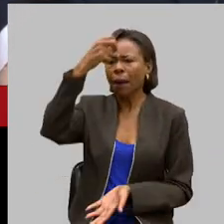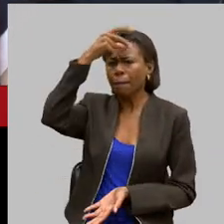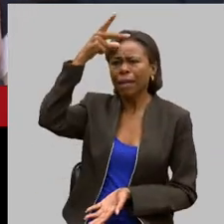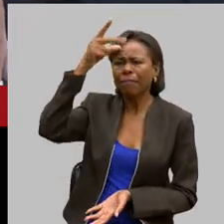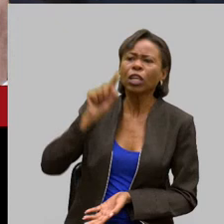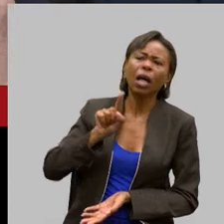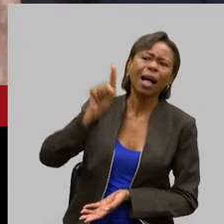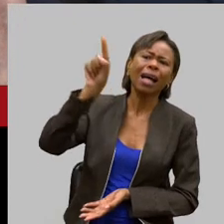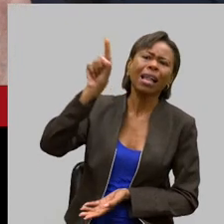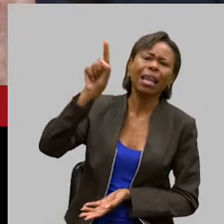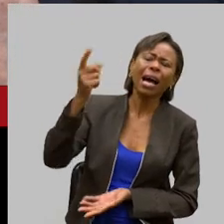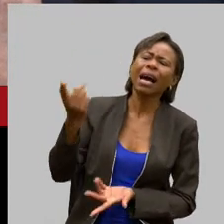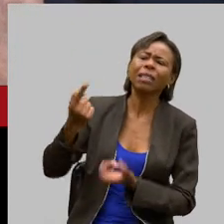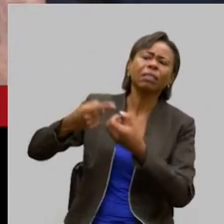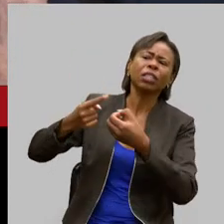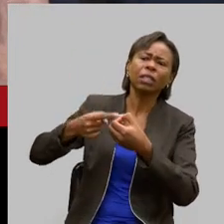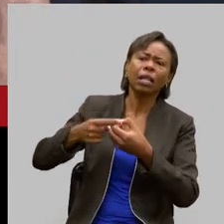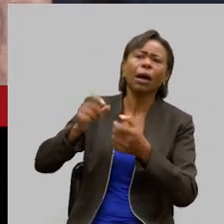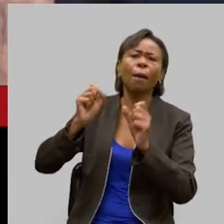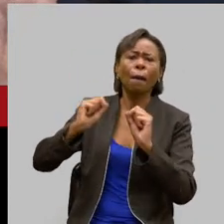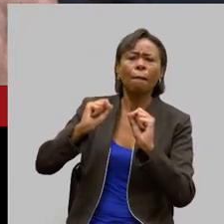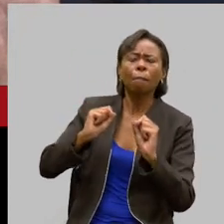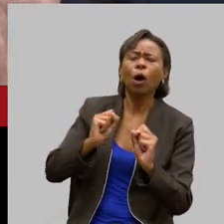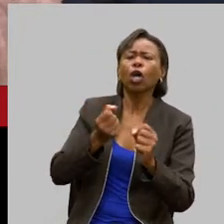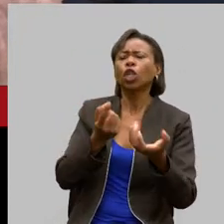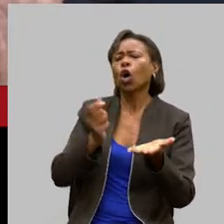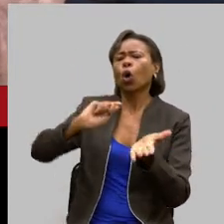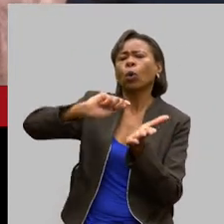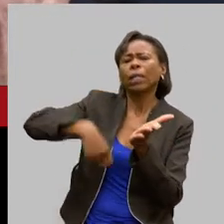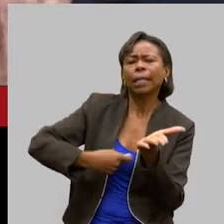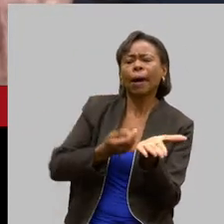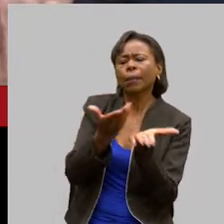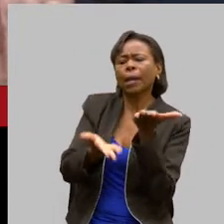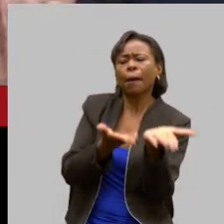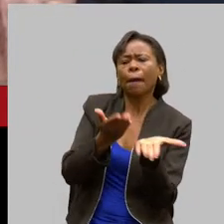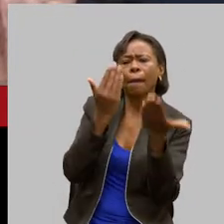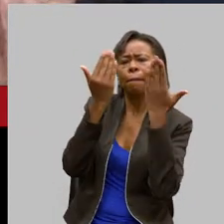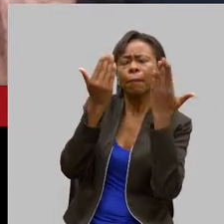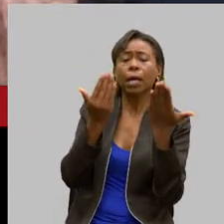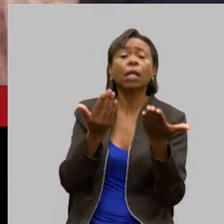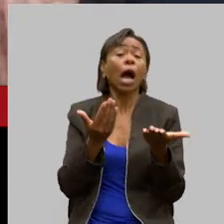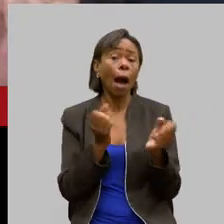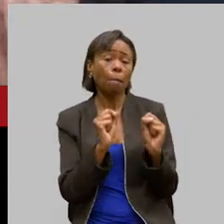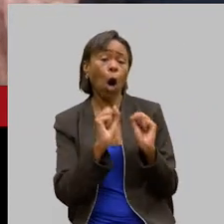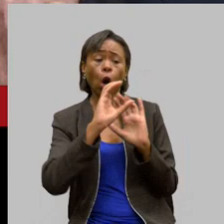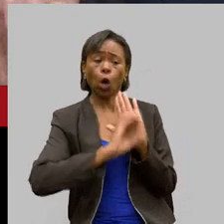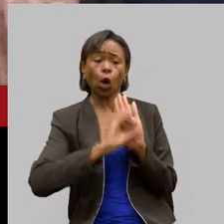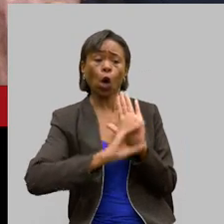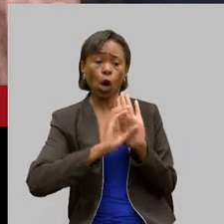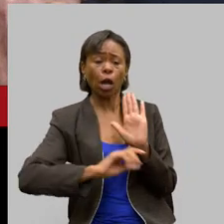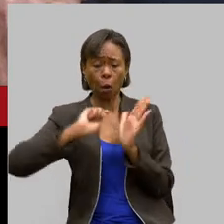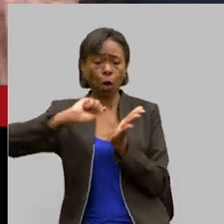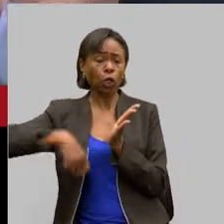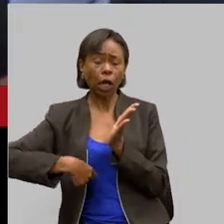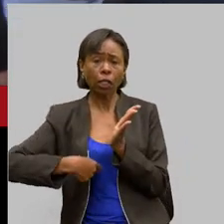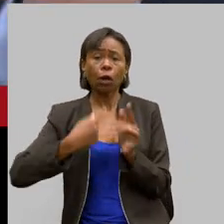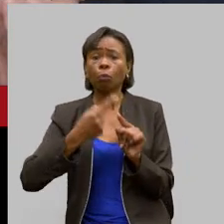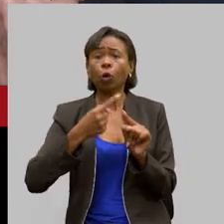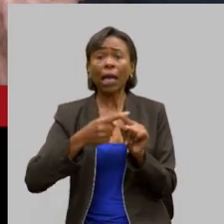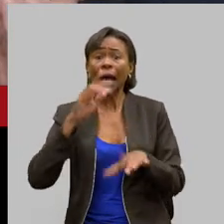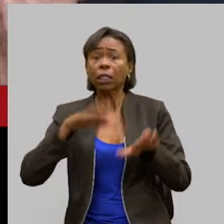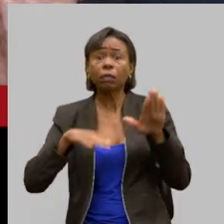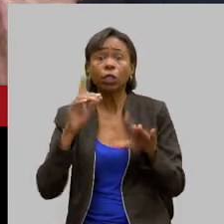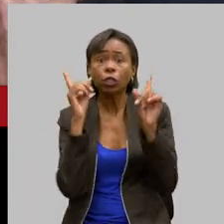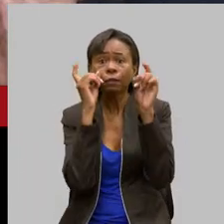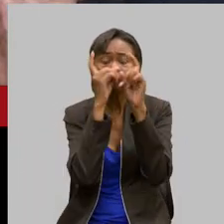Serra podia contratar lá um um terapeuta profissional Alberto fala assim Cristiano Manda o currículo que tá contratado que às vezes não consegue achar né a gente estava